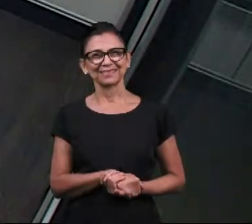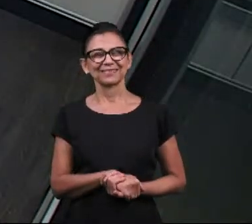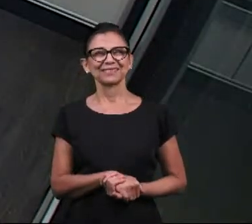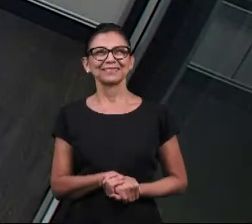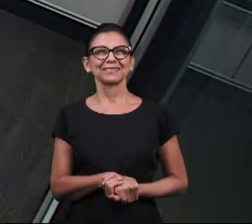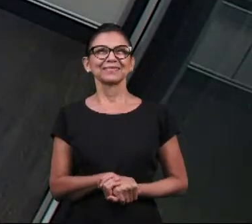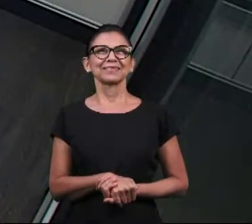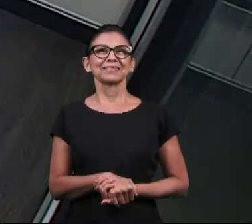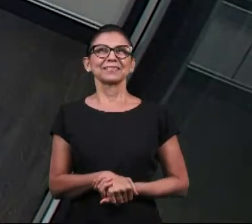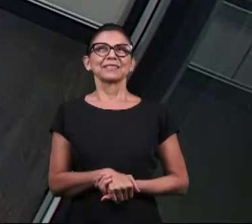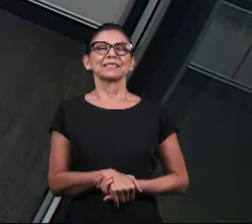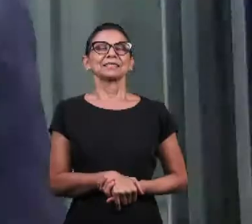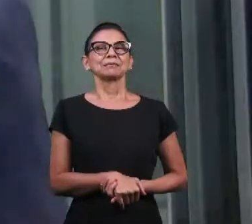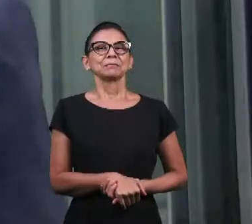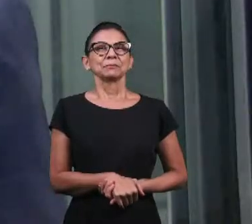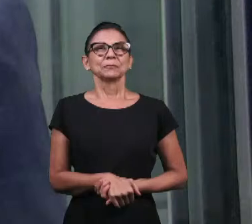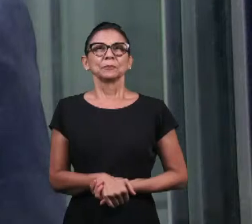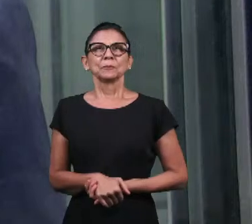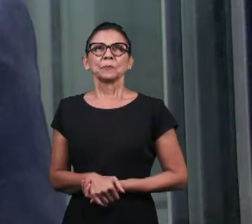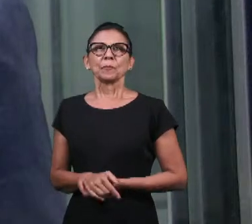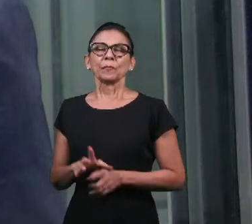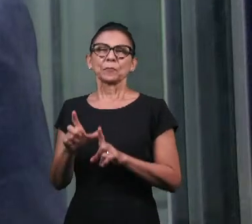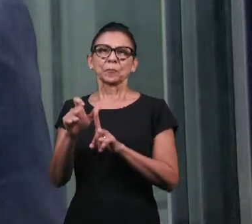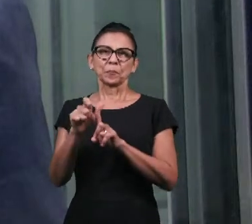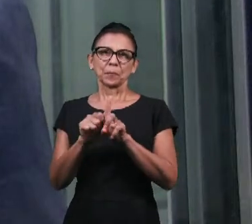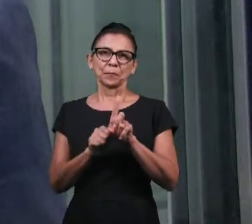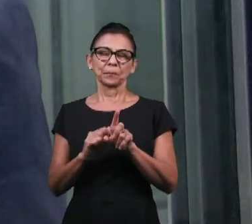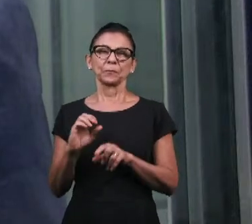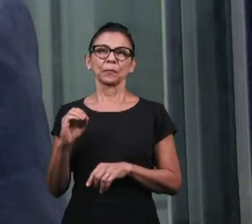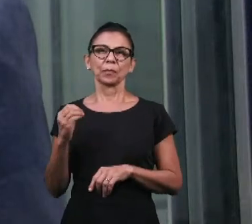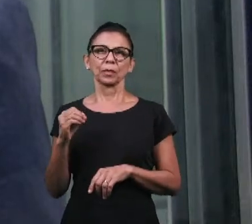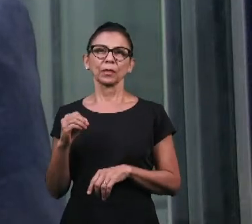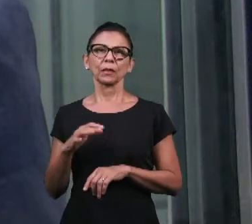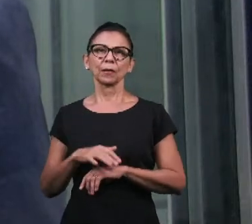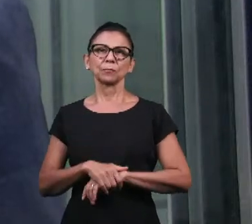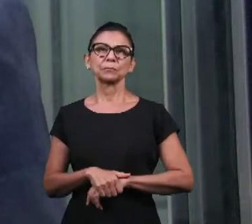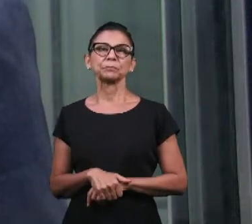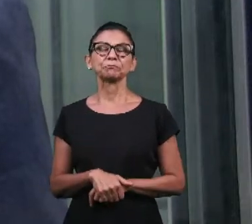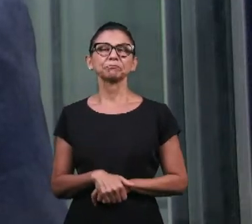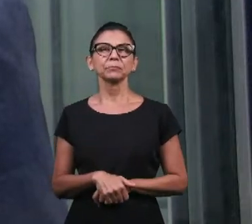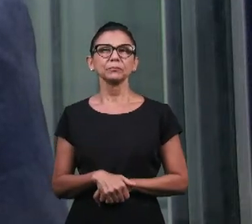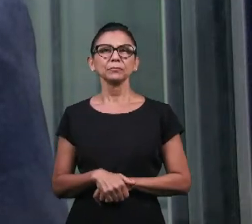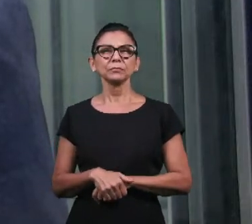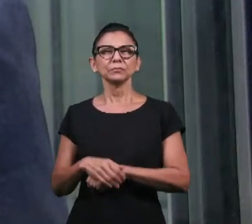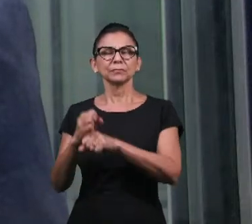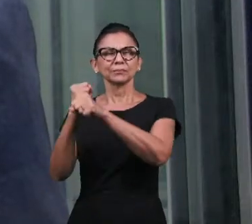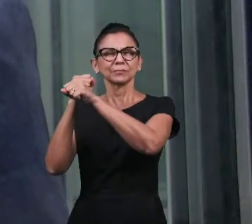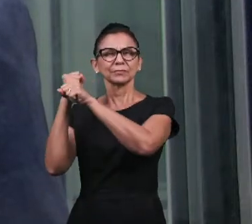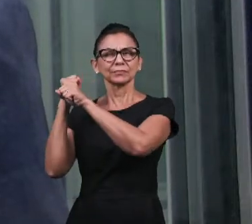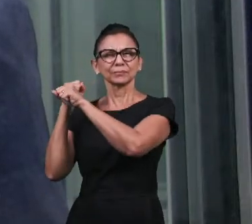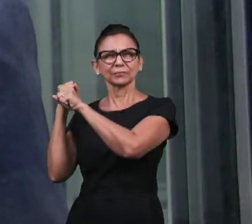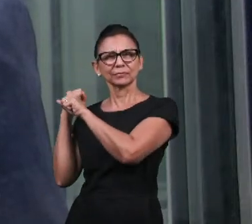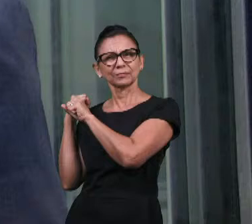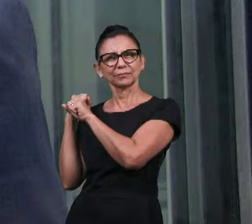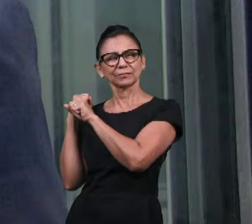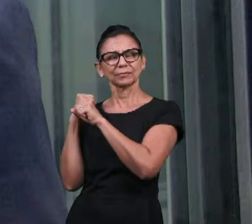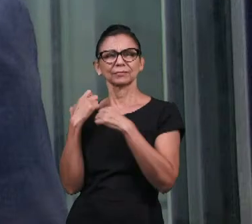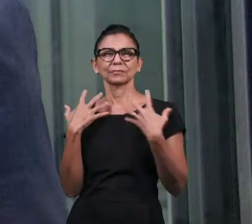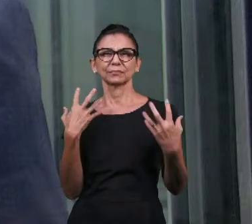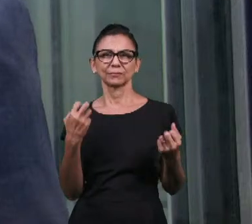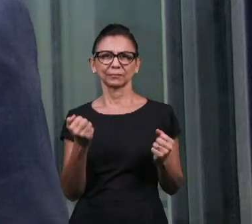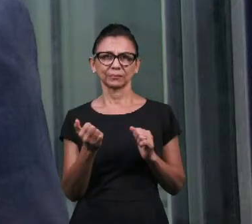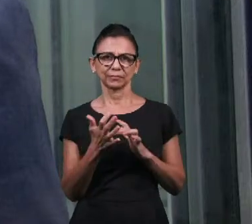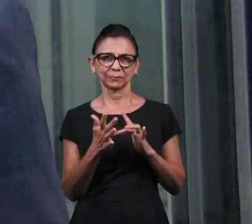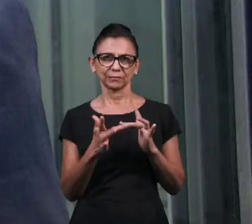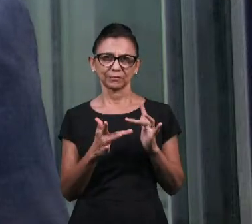Este mês, há anos que eu me converti e nós tivemos grandes experiências